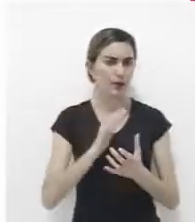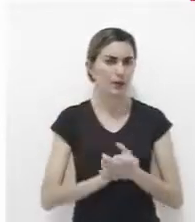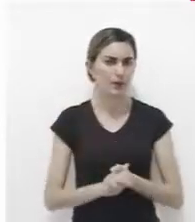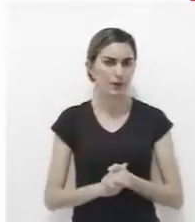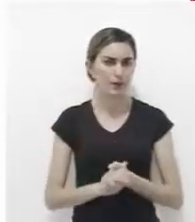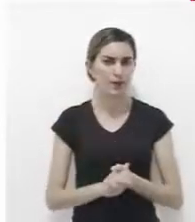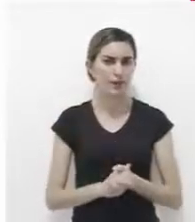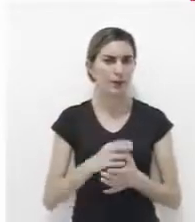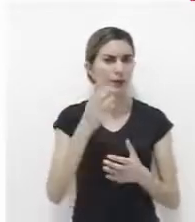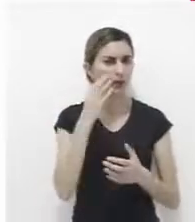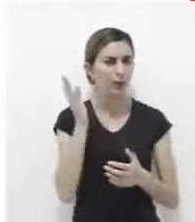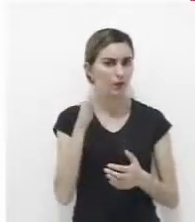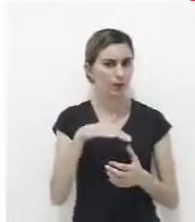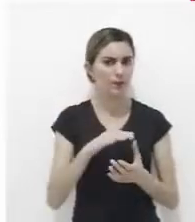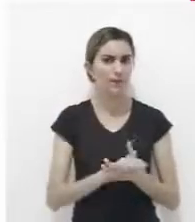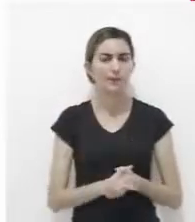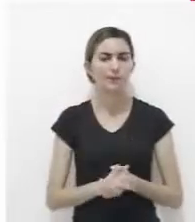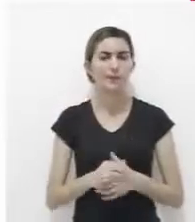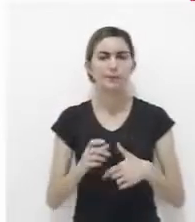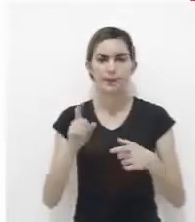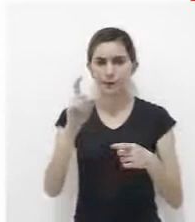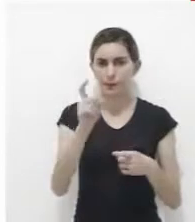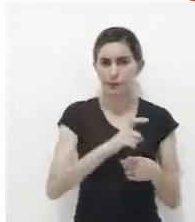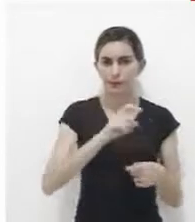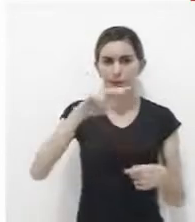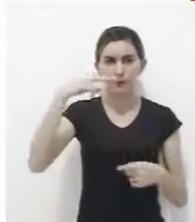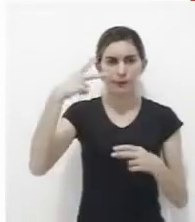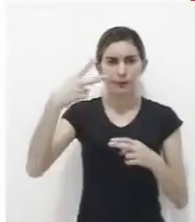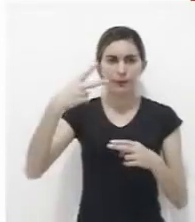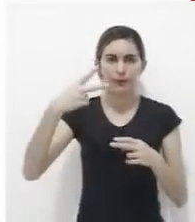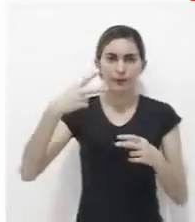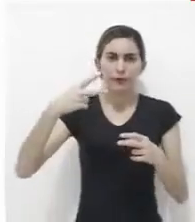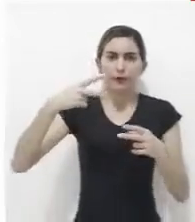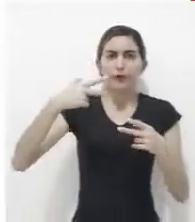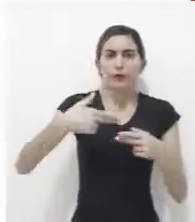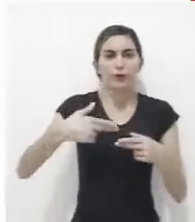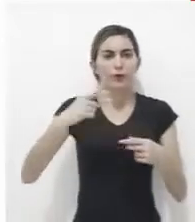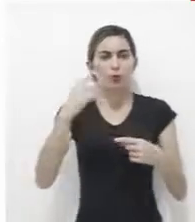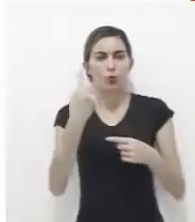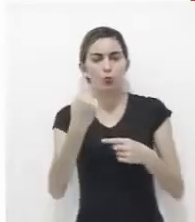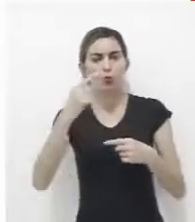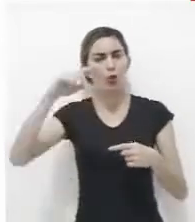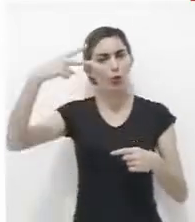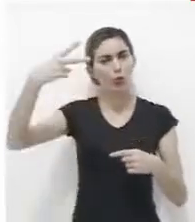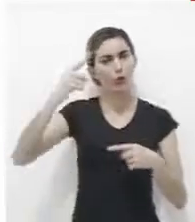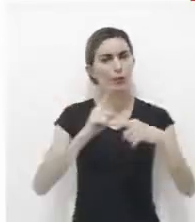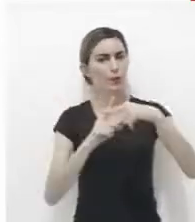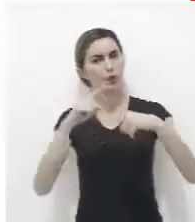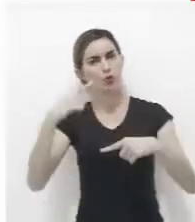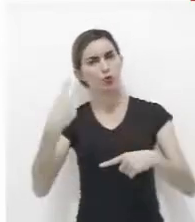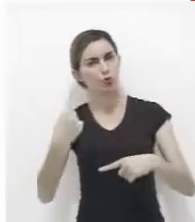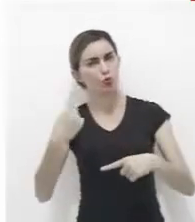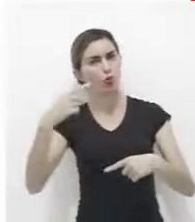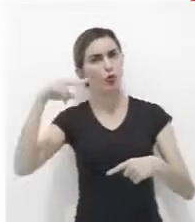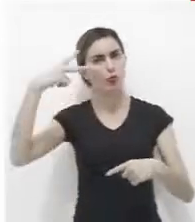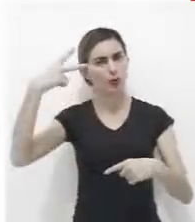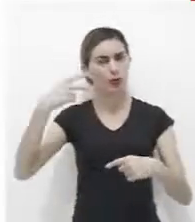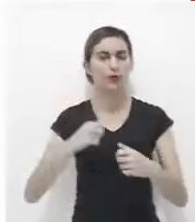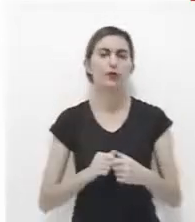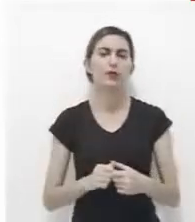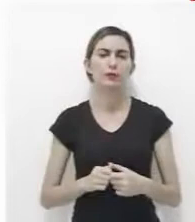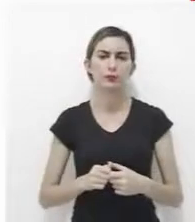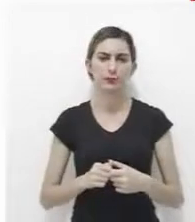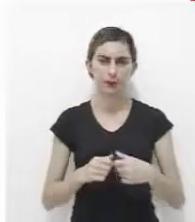cara. Olha aí, ó, acompanha aí, vamos lá. X ao quadrado é igual a 1 ao quadrado mais 1 ao